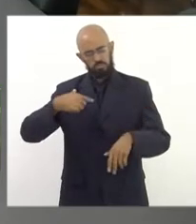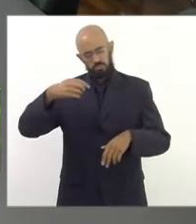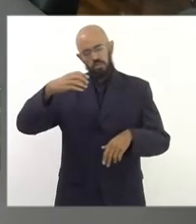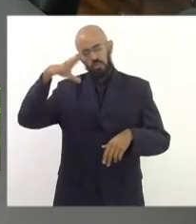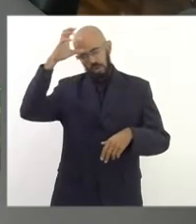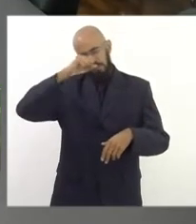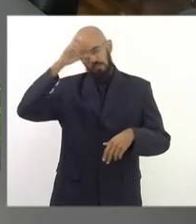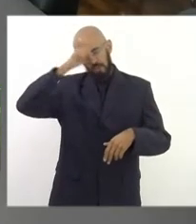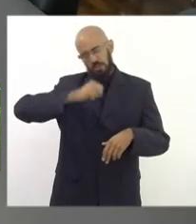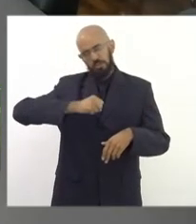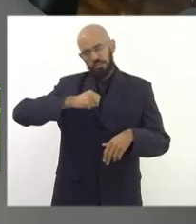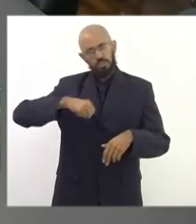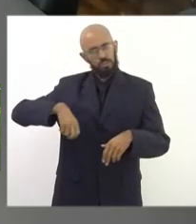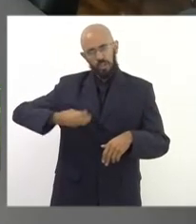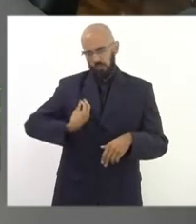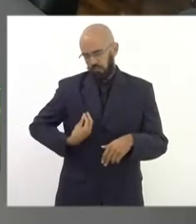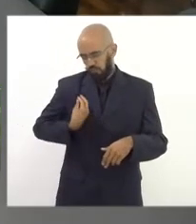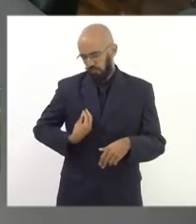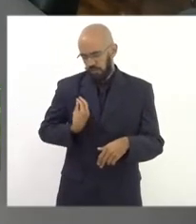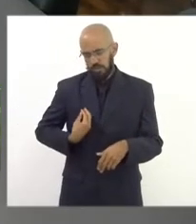na vida mesmo, no dia a dia,